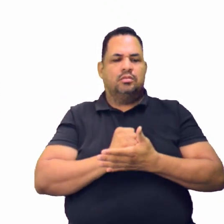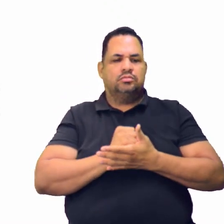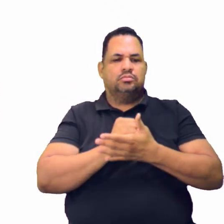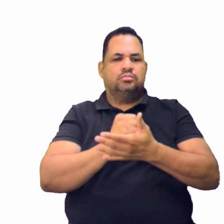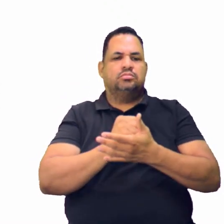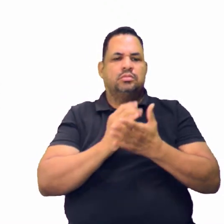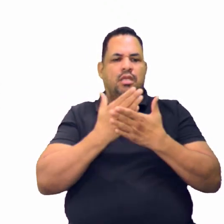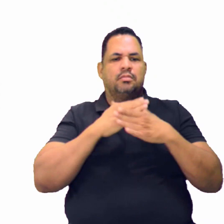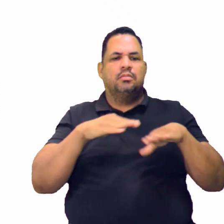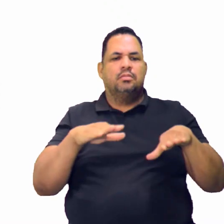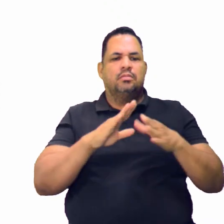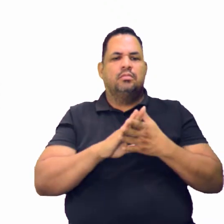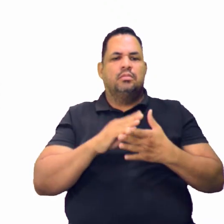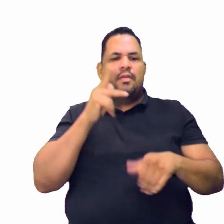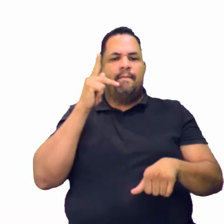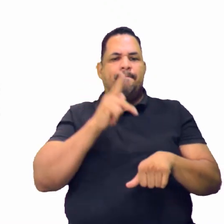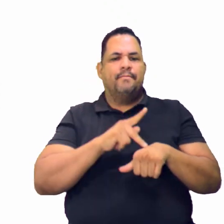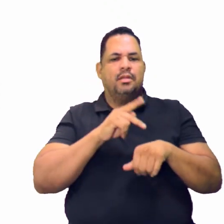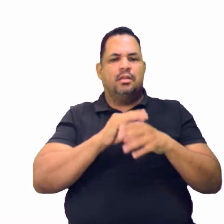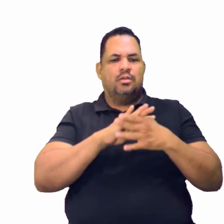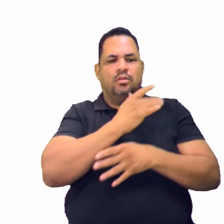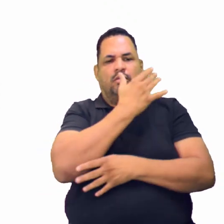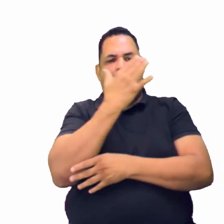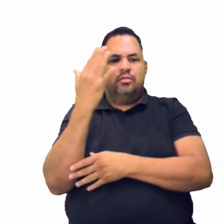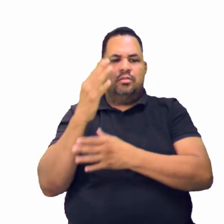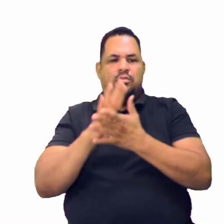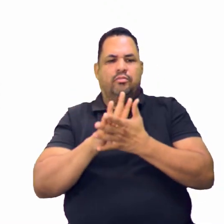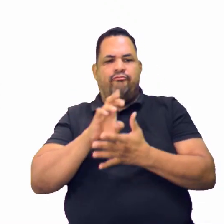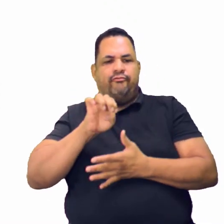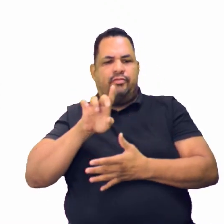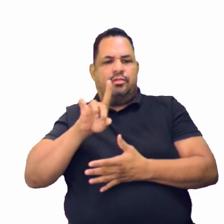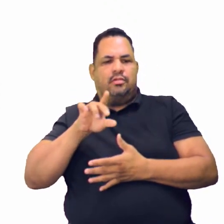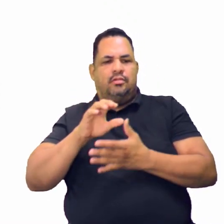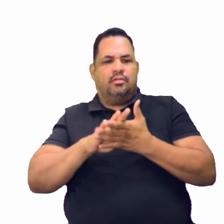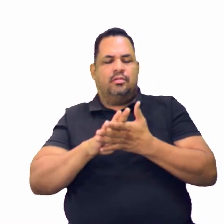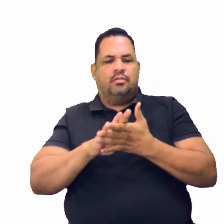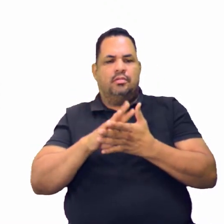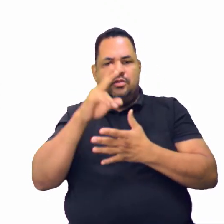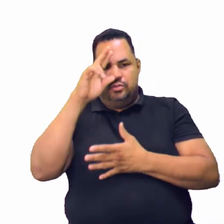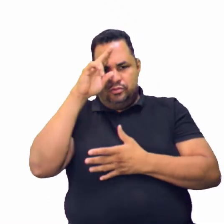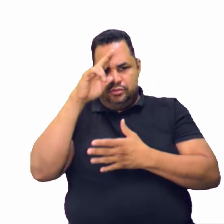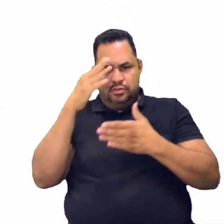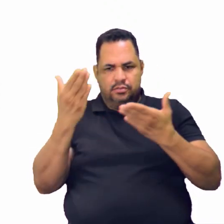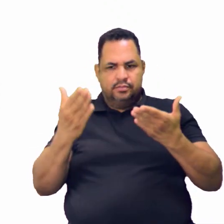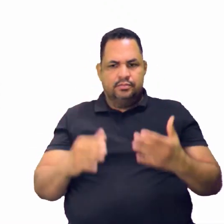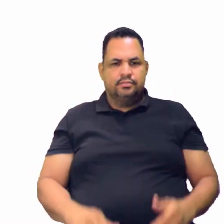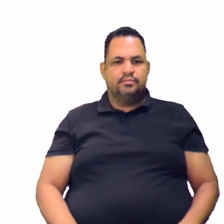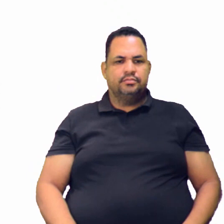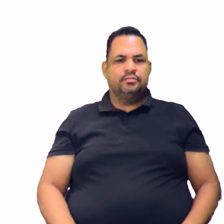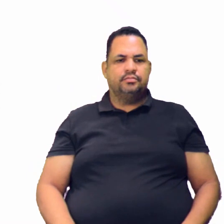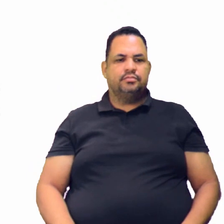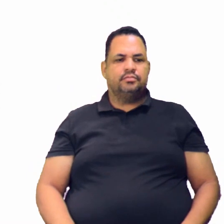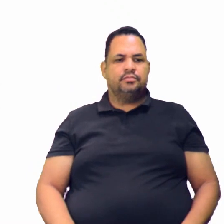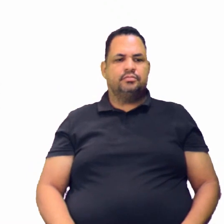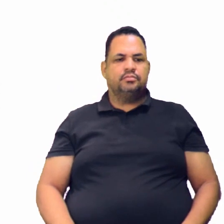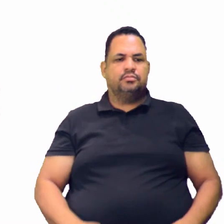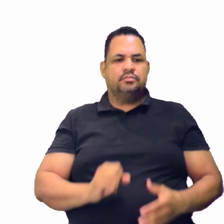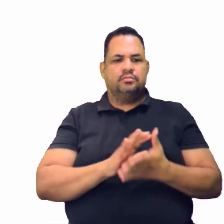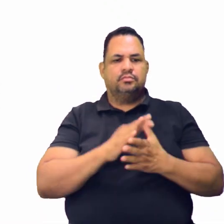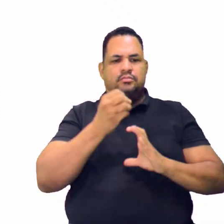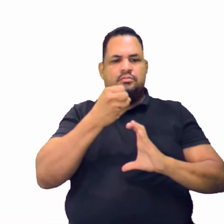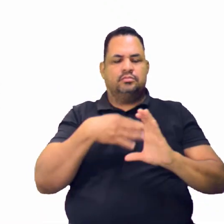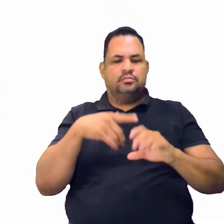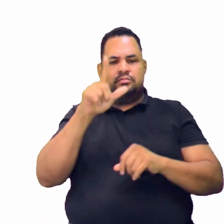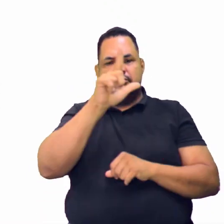destruí-lo. Como uma pedreira, uma floresta, um verme. Carlos Drummond de Andrade. Sobre as